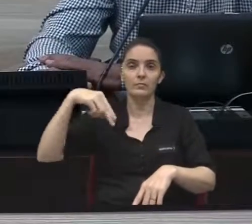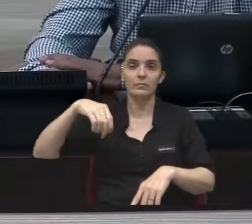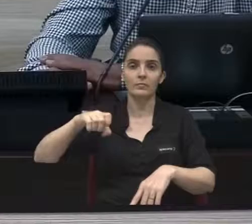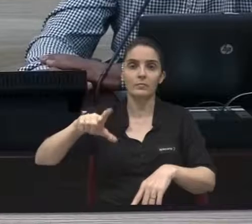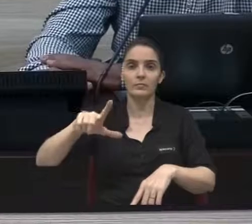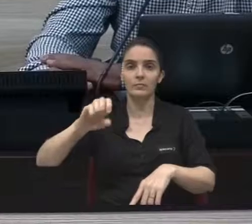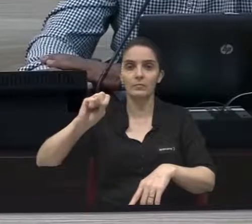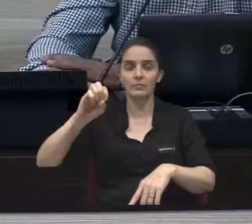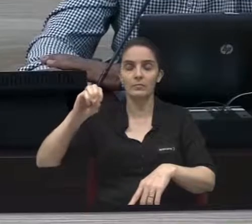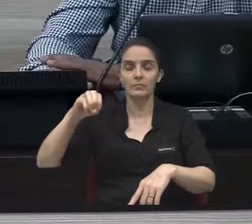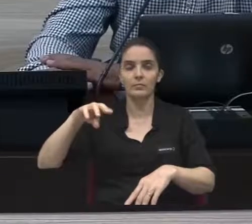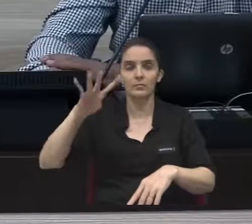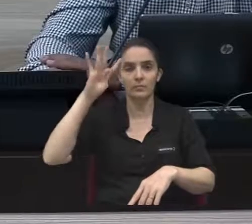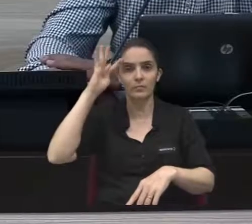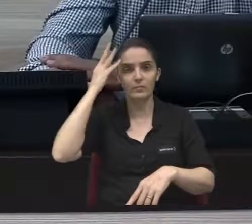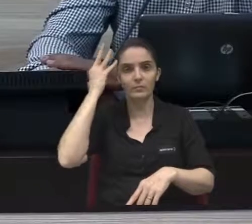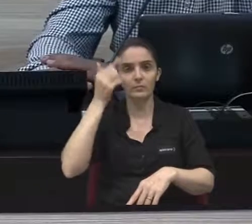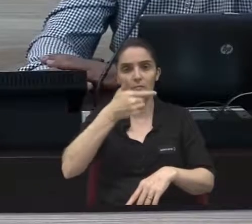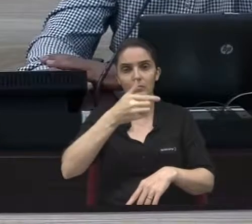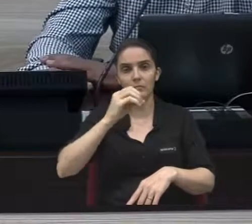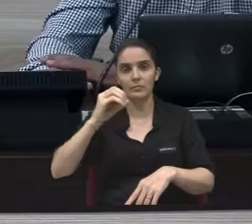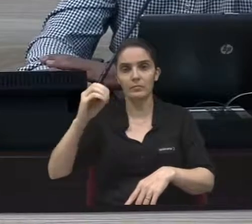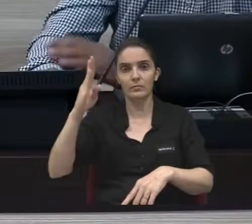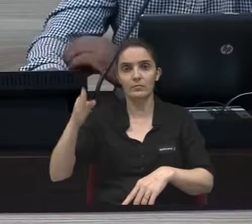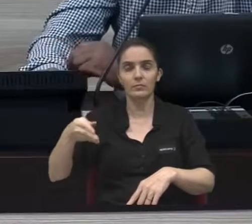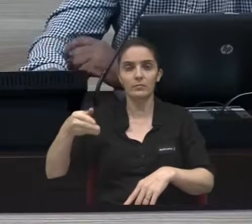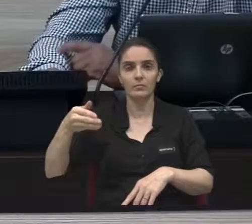número 200/02, alterada pelas